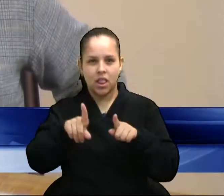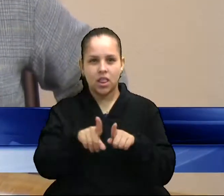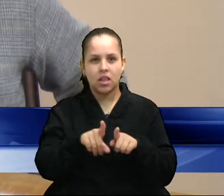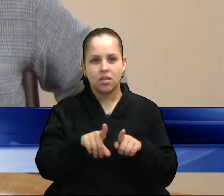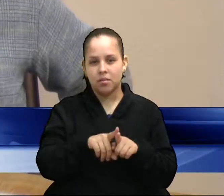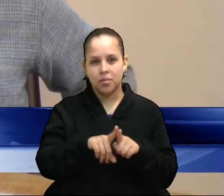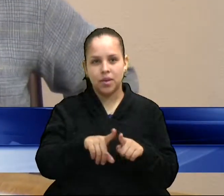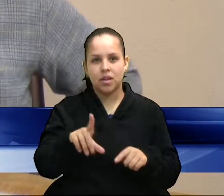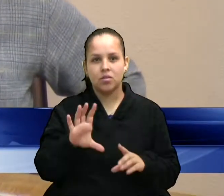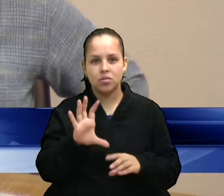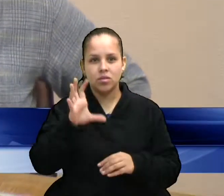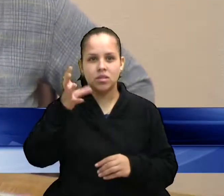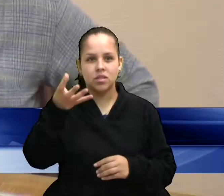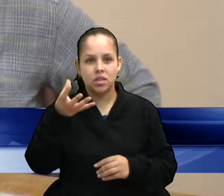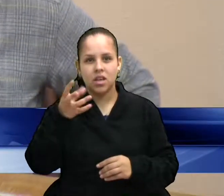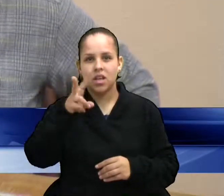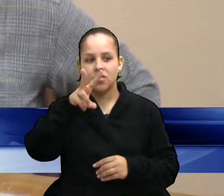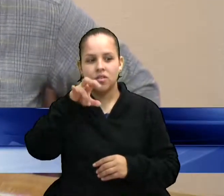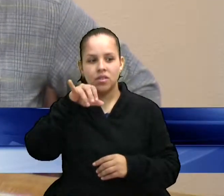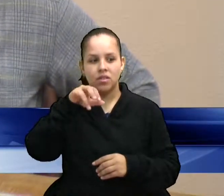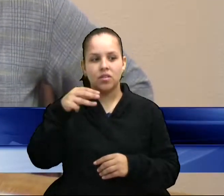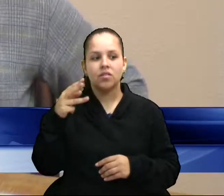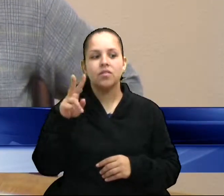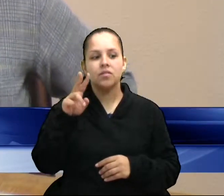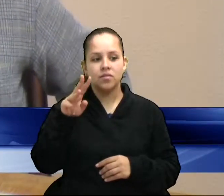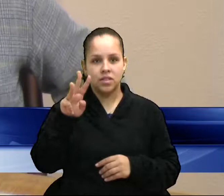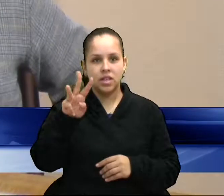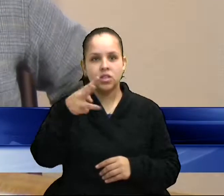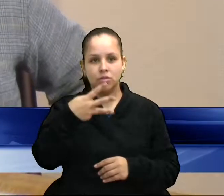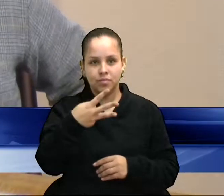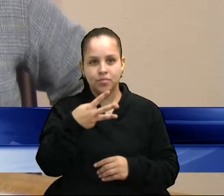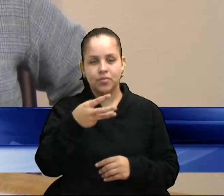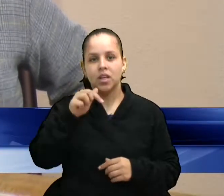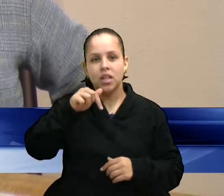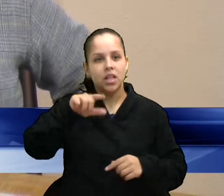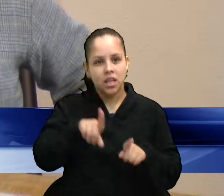Visat, todas as mobilizações que passaram, as últimas mesmo